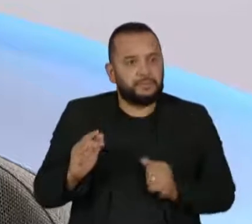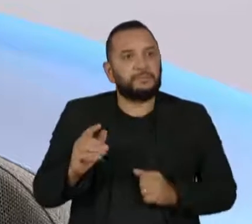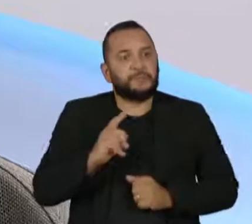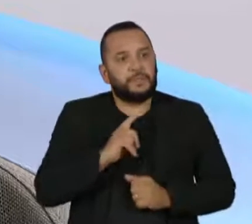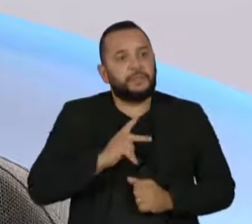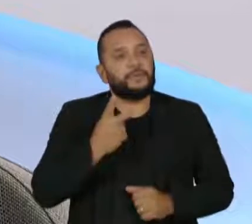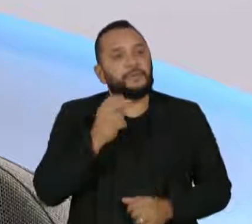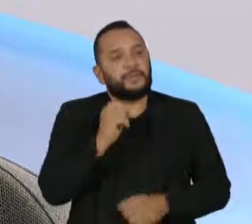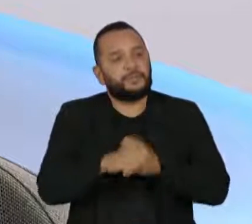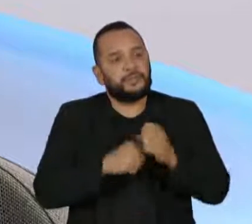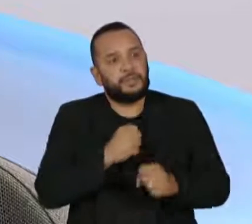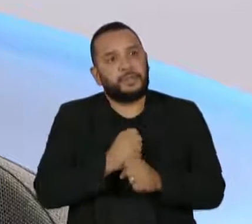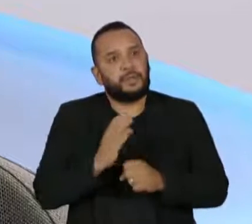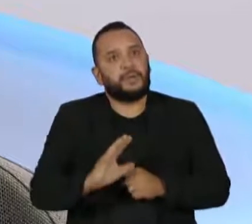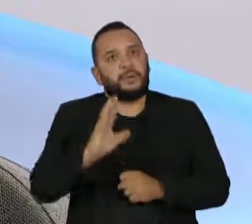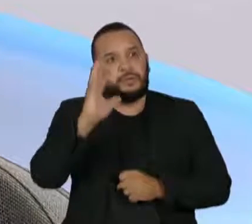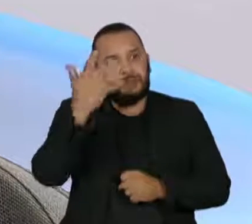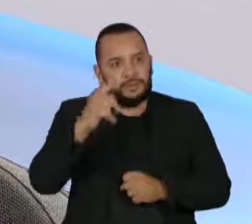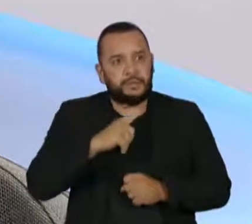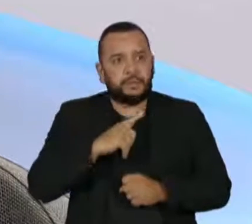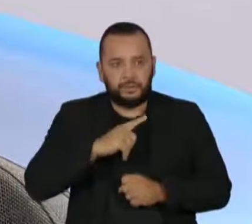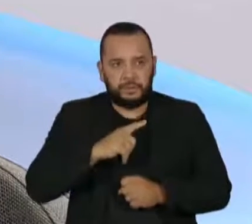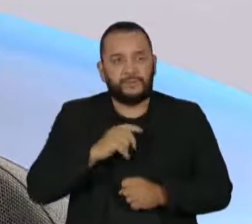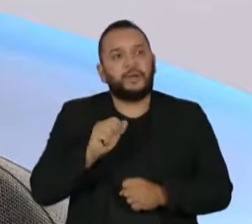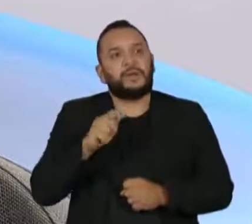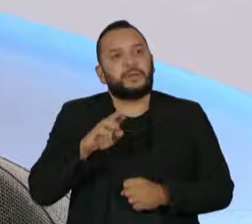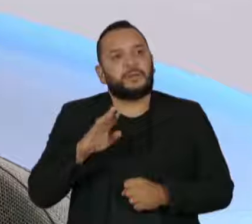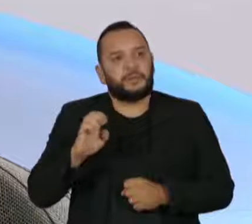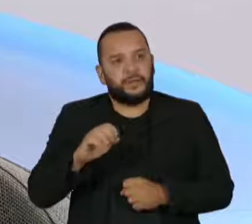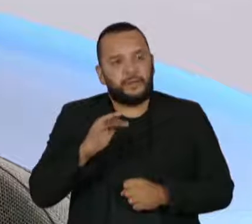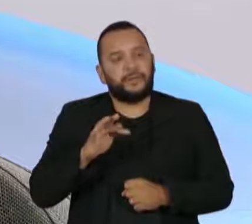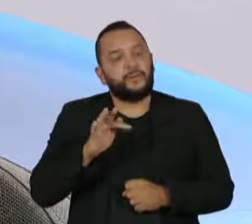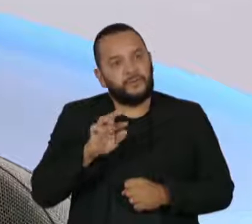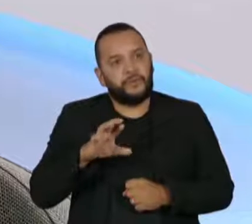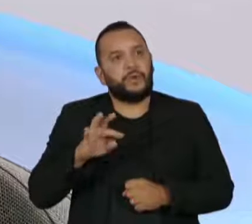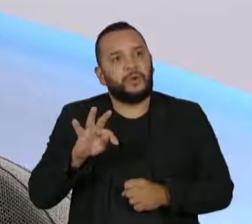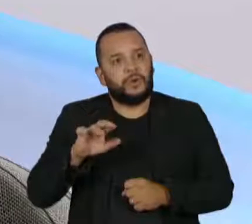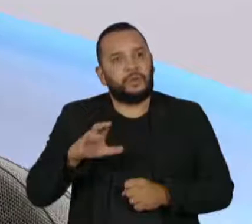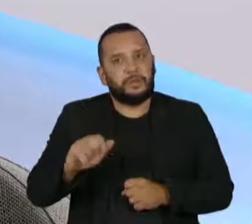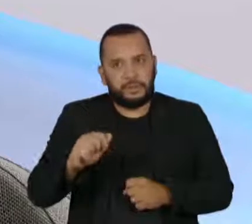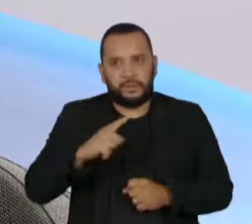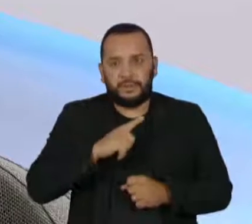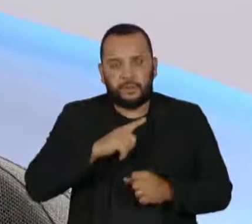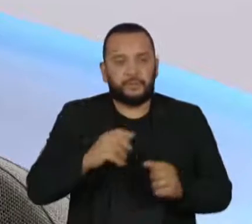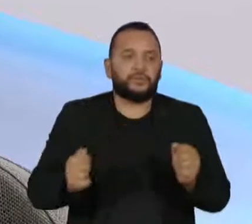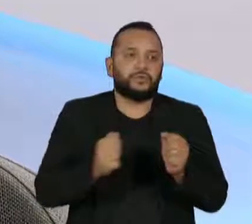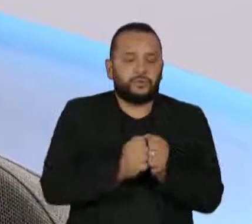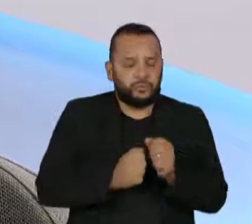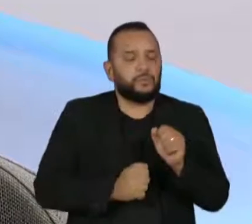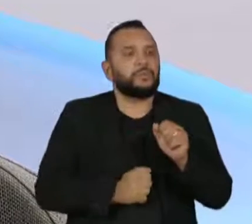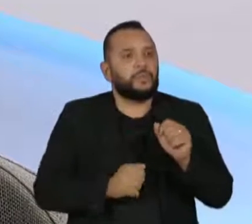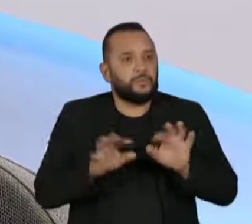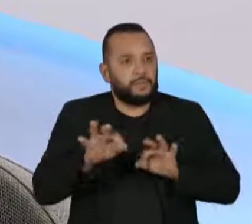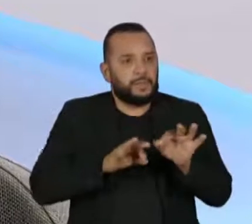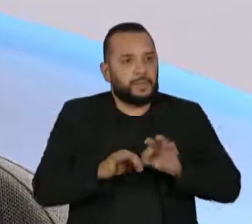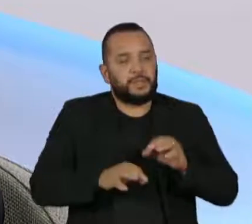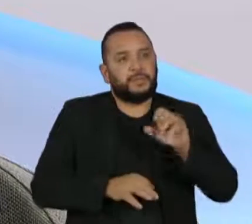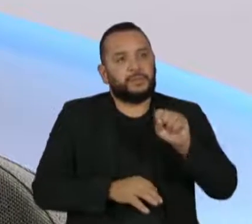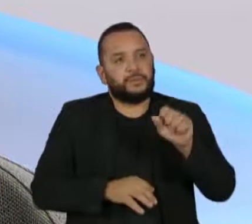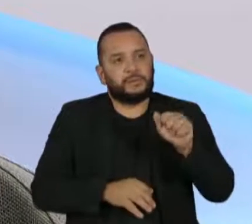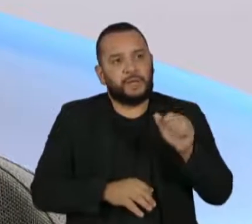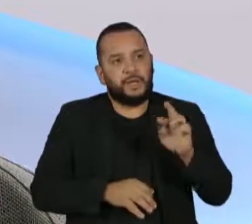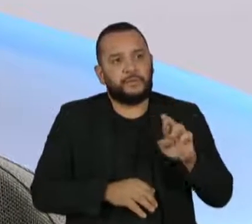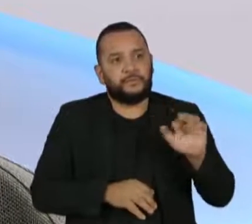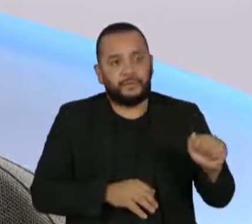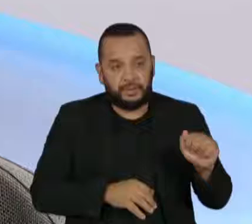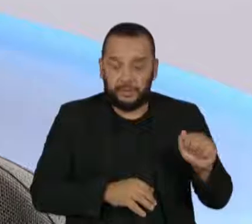pôde acontecer depois disso, veio o Moderfrota, que depois foi incorporado ao plano Safra, e assim sucessivamente. Então, o